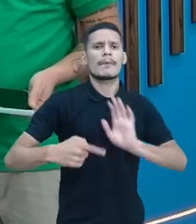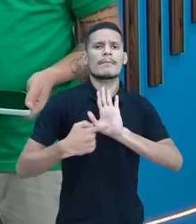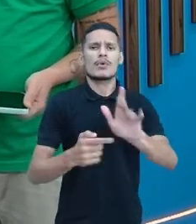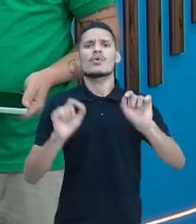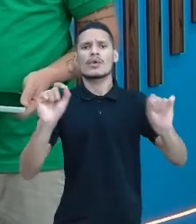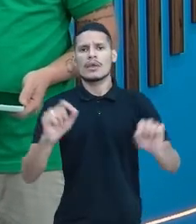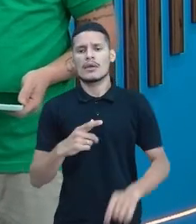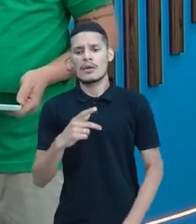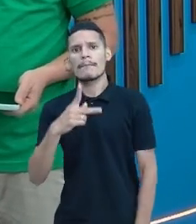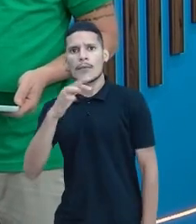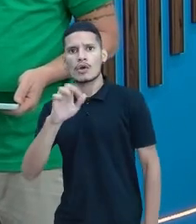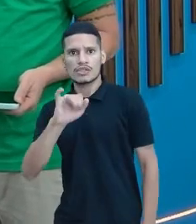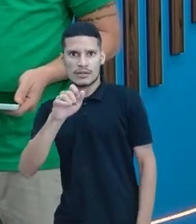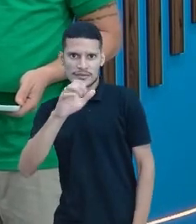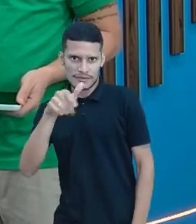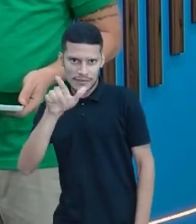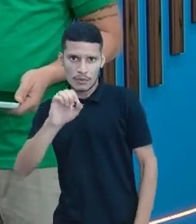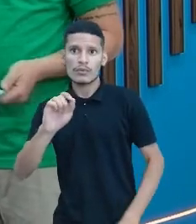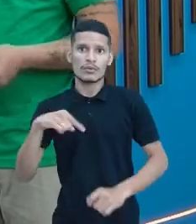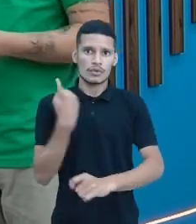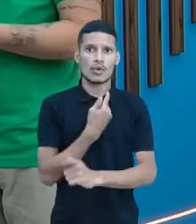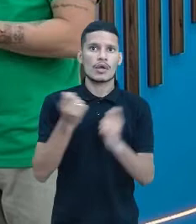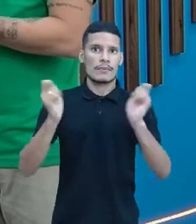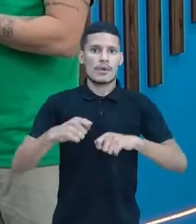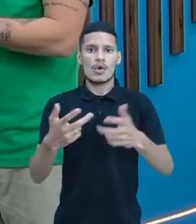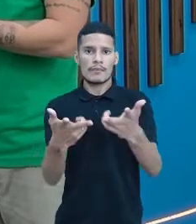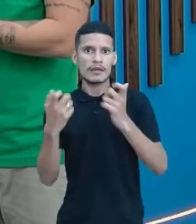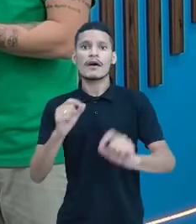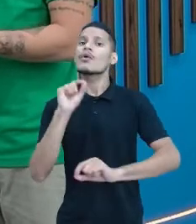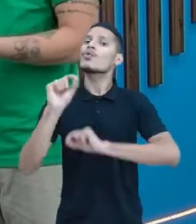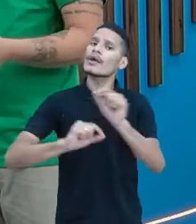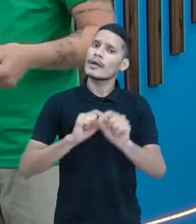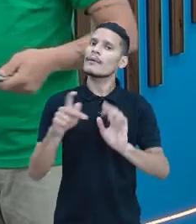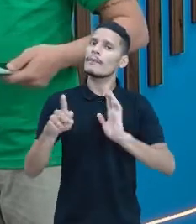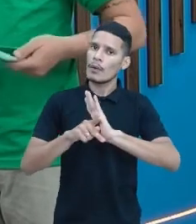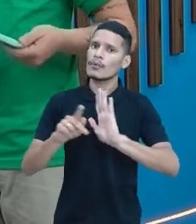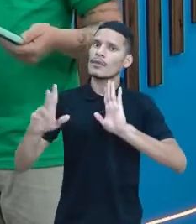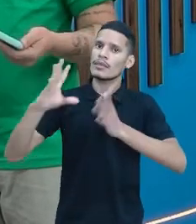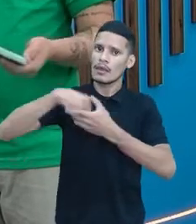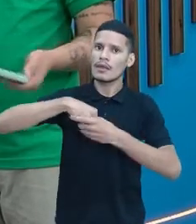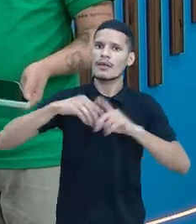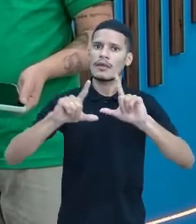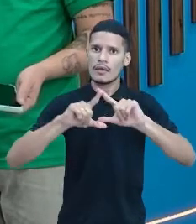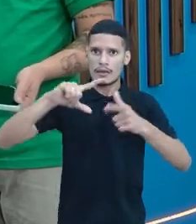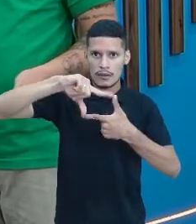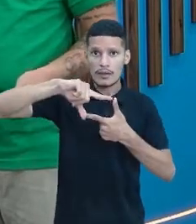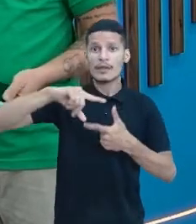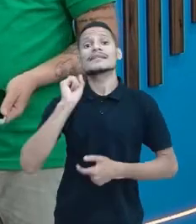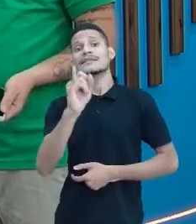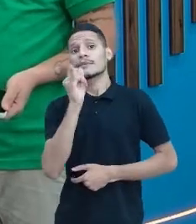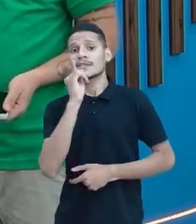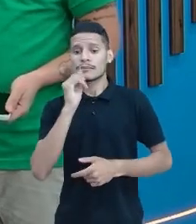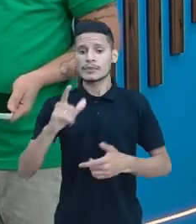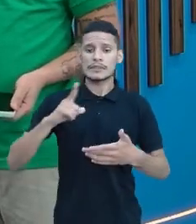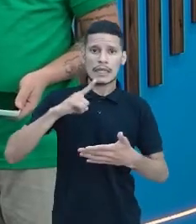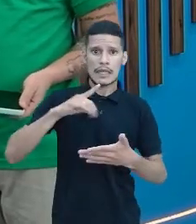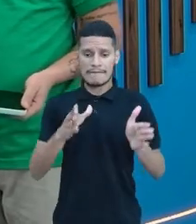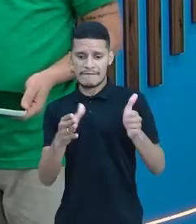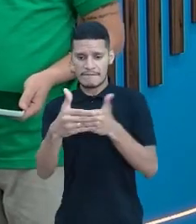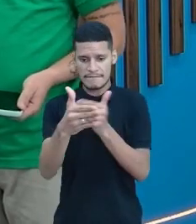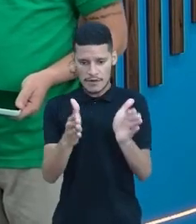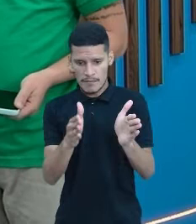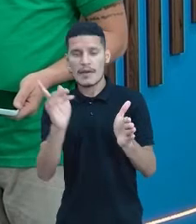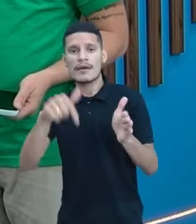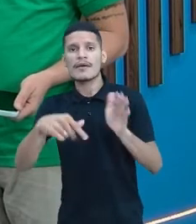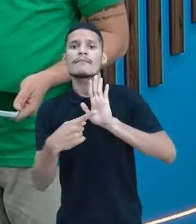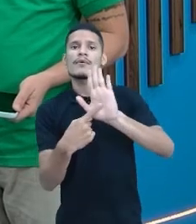a gente vai conseguir observar no triângulo retângulo, tá certo? Se eu inclinar para o outro lado, eu vou projetar a sombra ainda e ali vai ser o que eu chamo